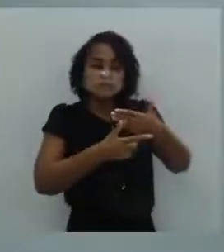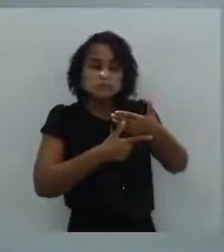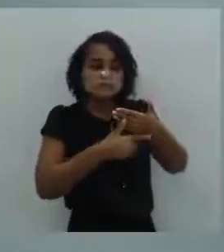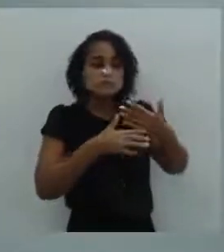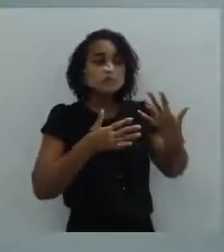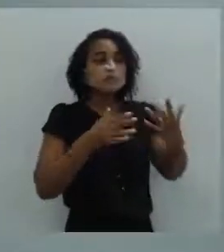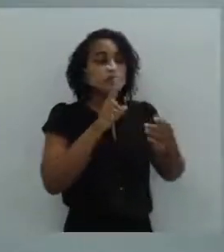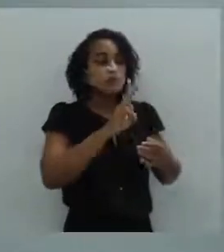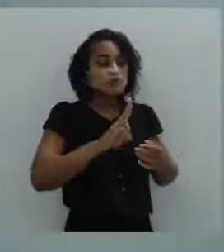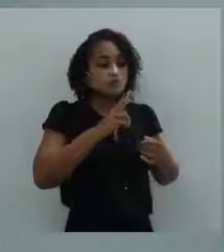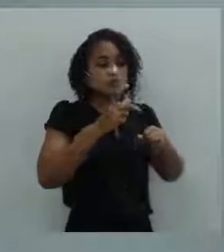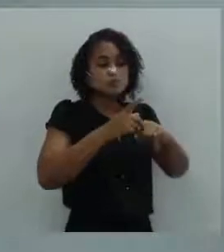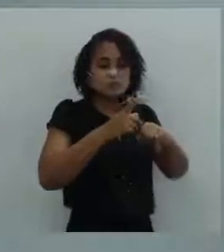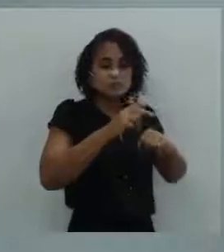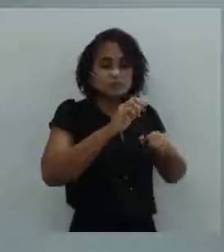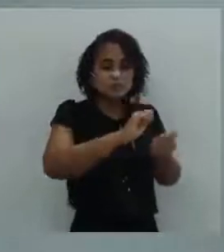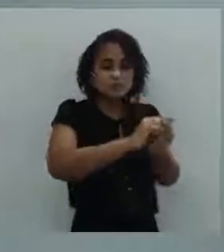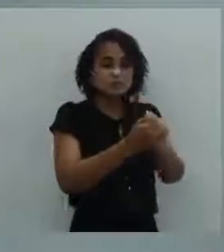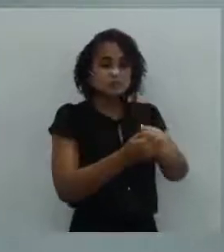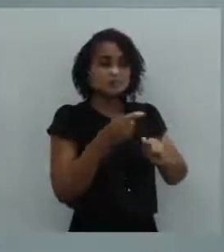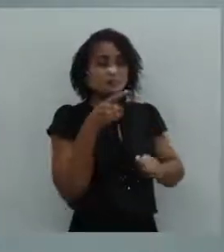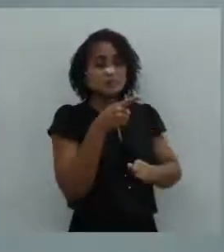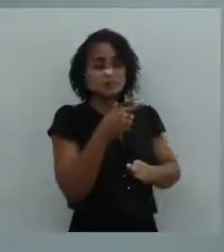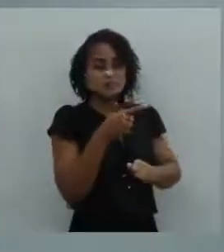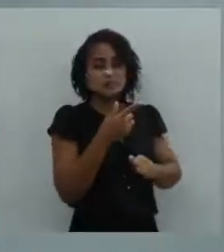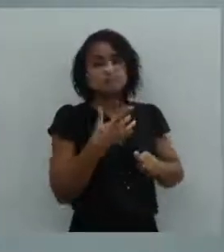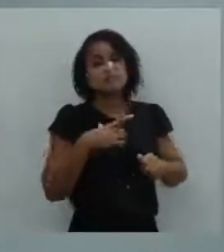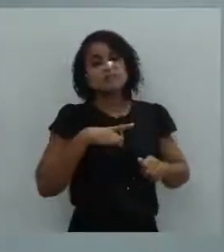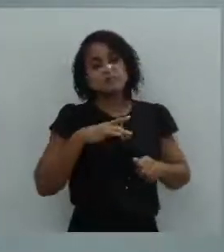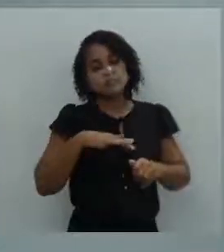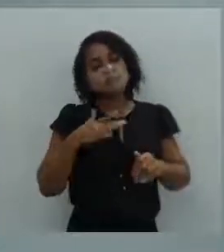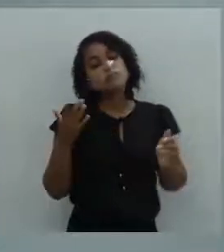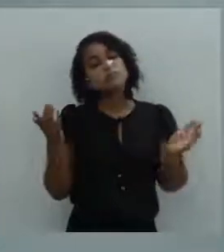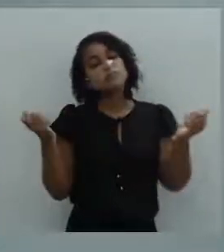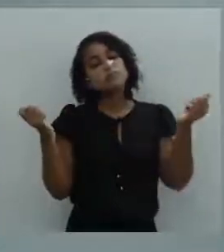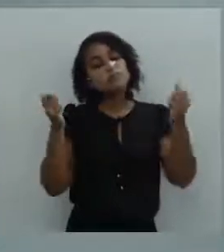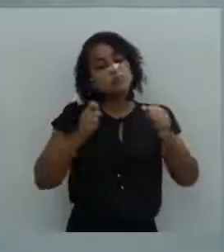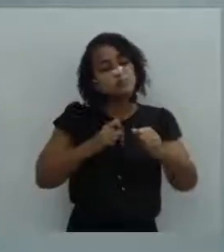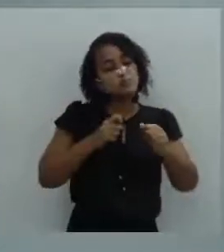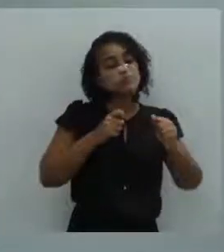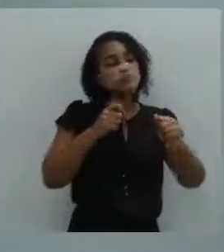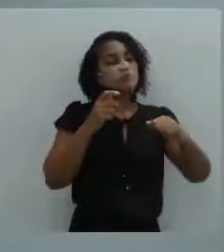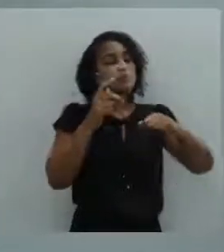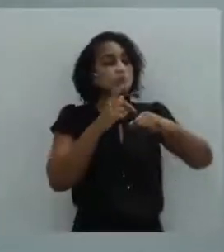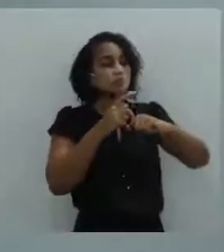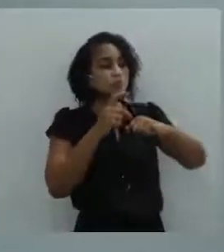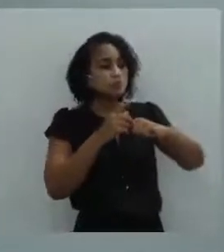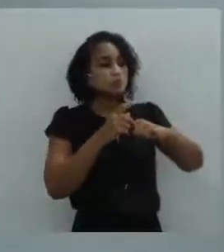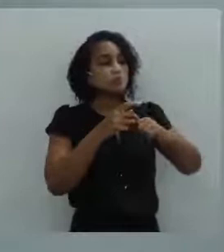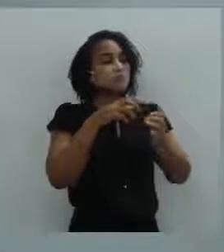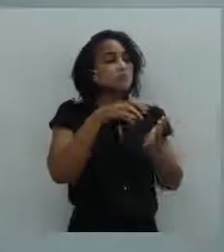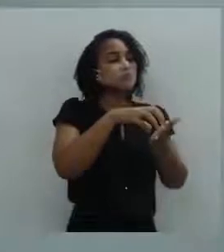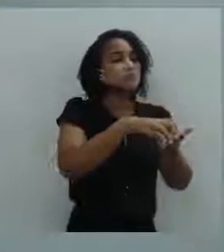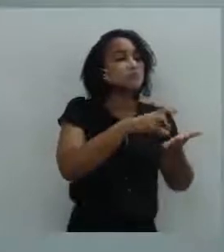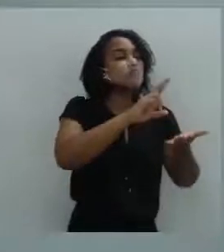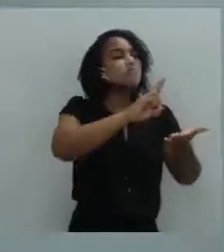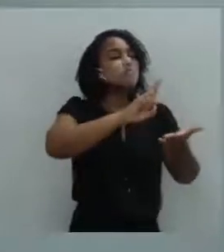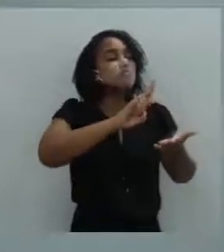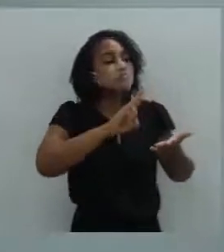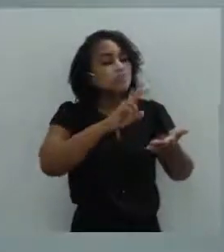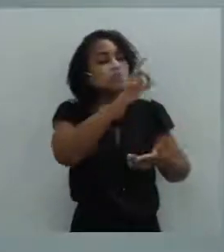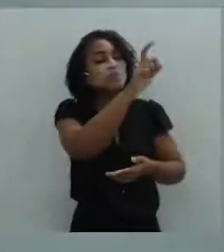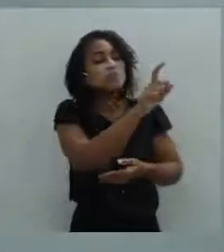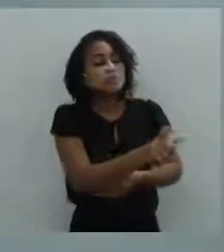pronome de tratamento adequado para aquele cargo. Sabendo disso, você começa pronome de tratamento, cargo e o nome da pessoa